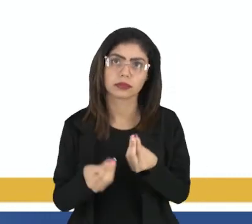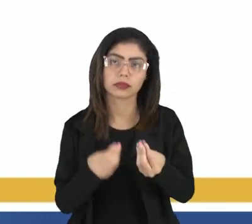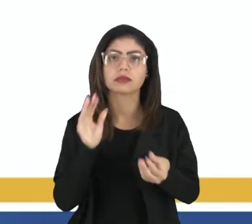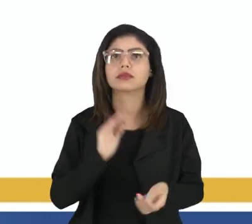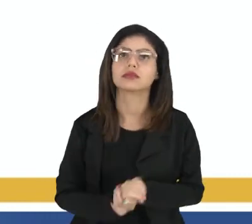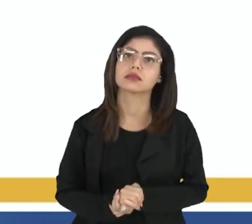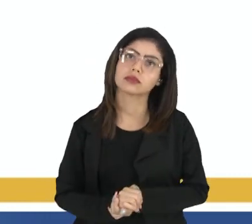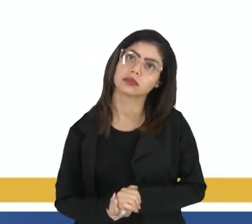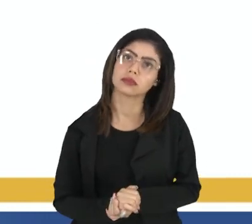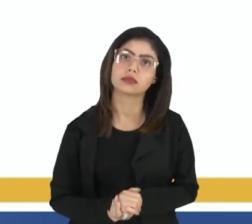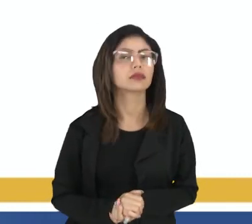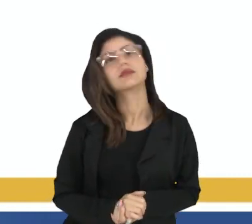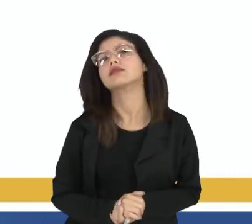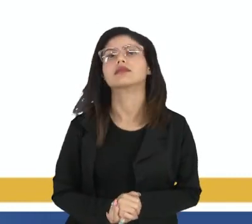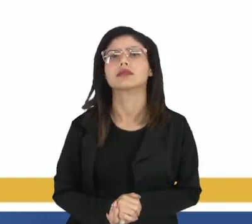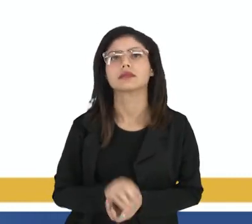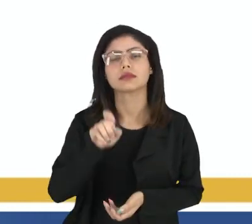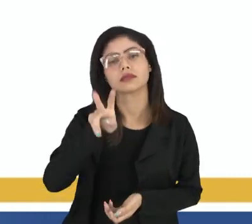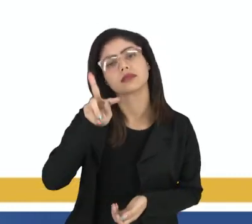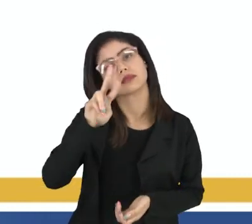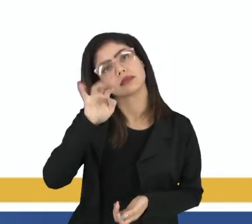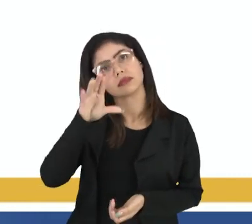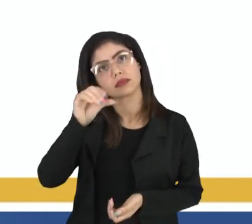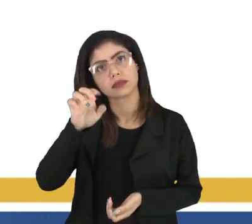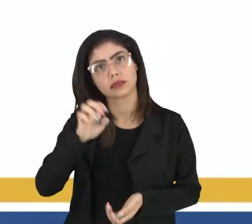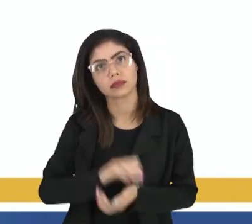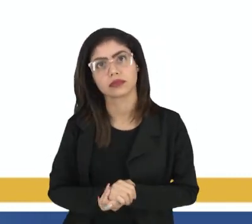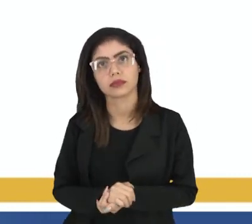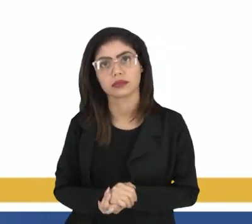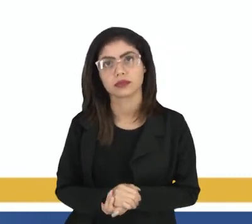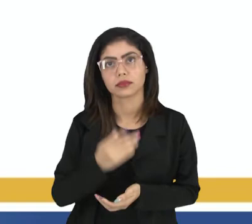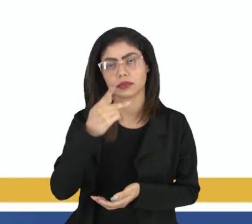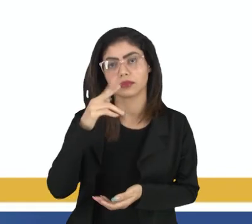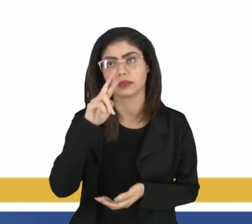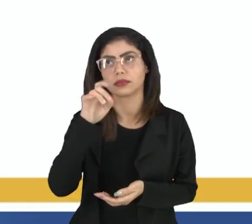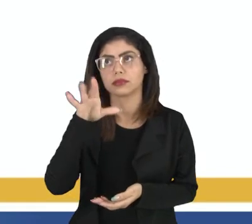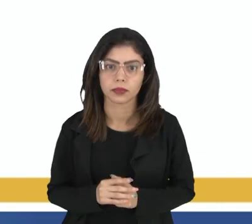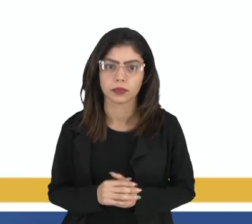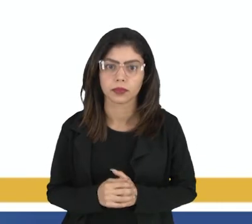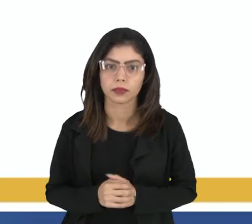que conhecemos como vértice da parábola.